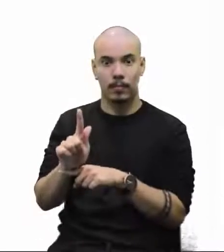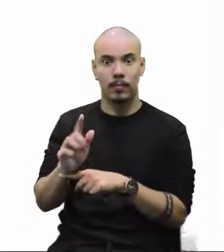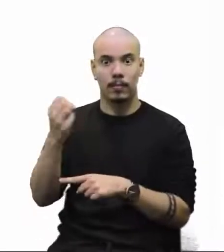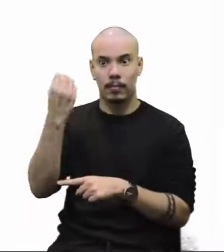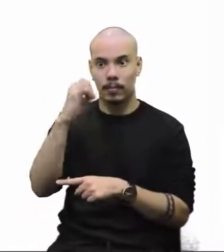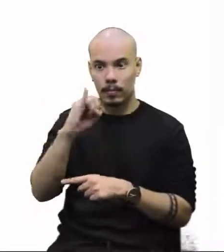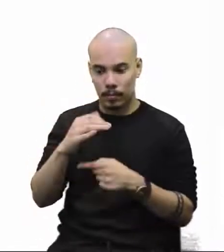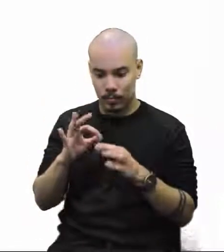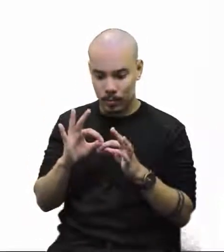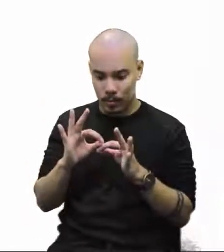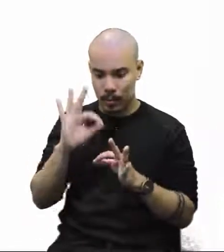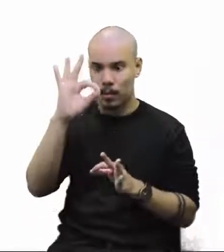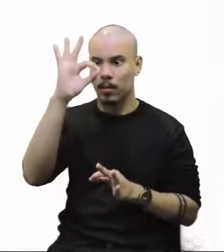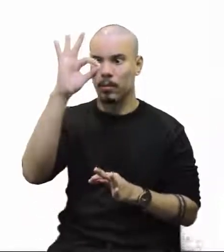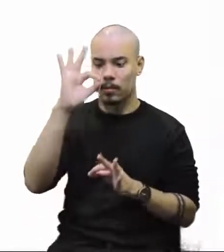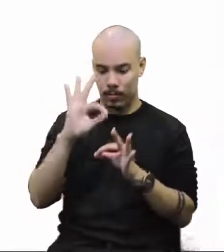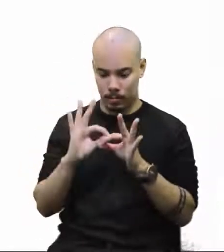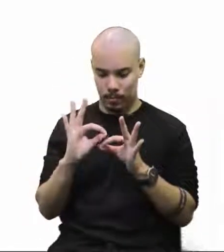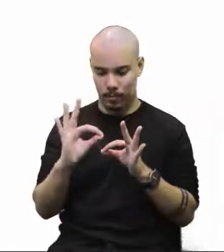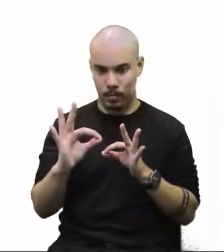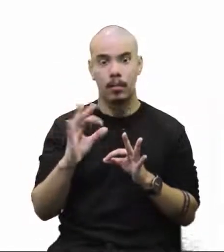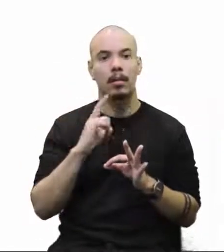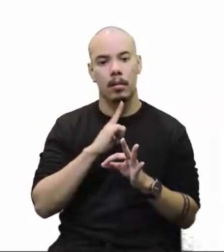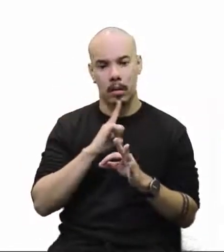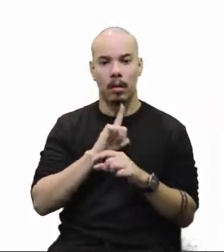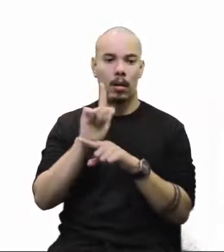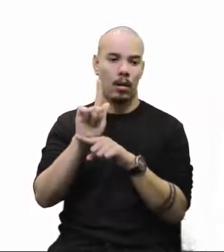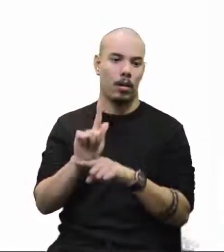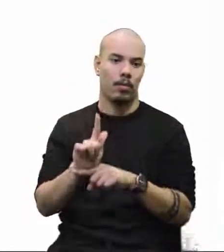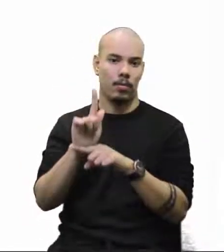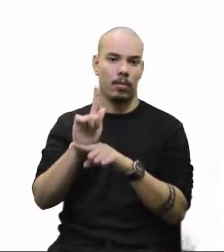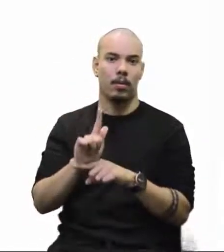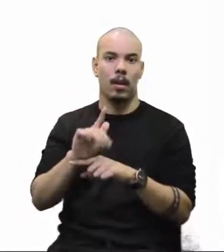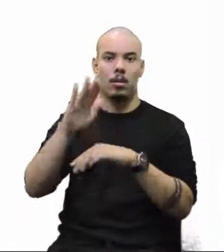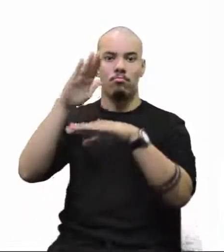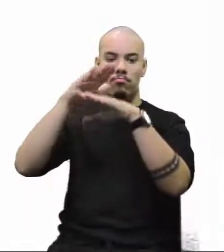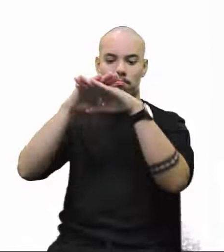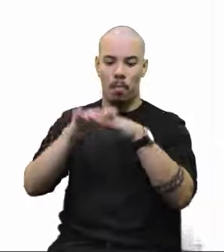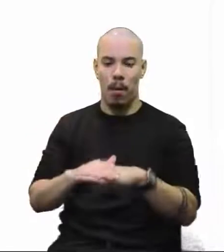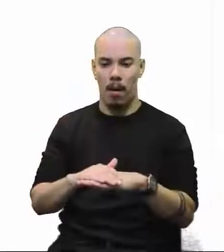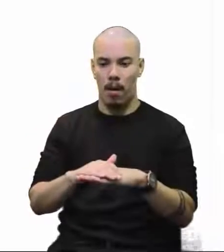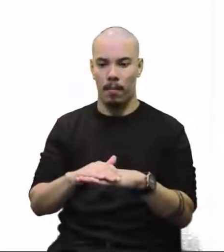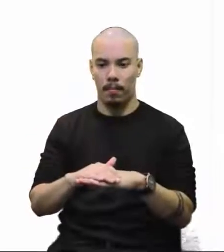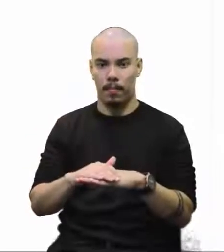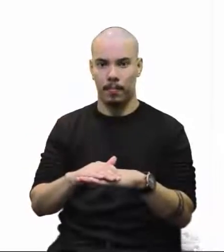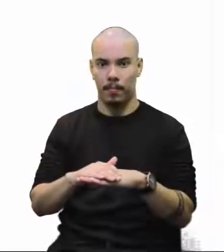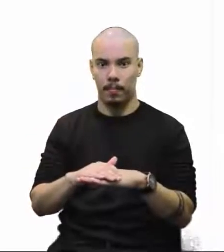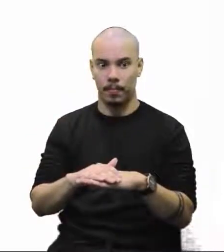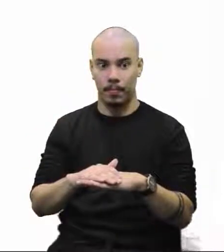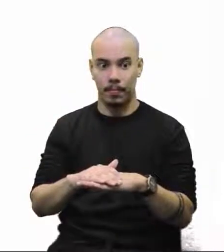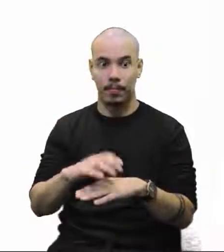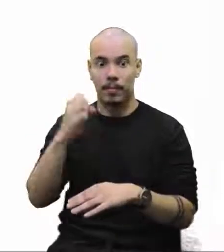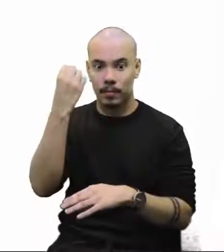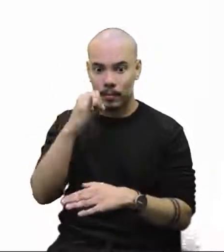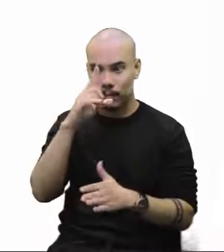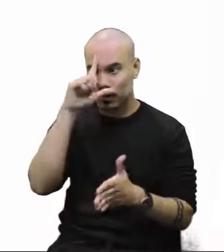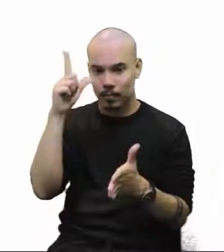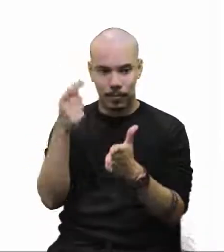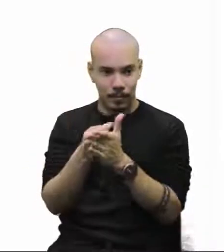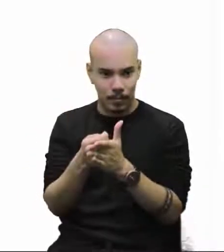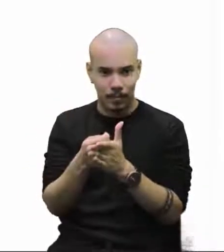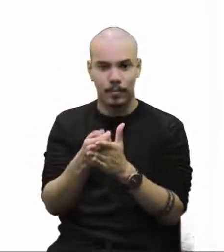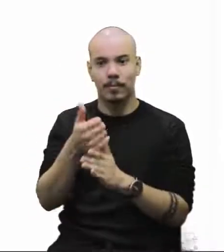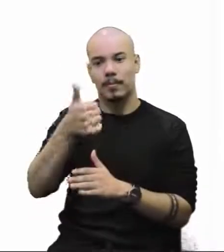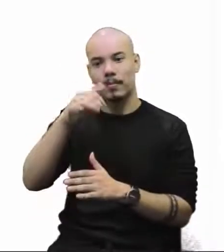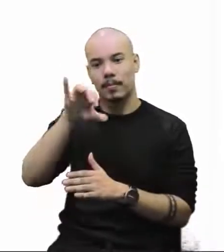horizontal, o campo está perpendicular a ele, tem uma gravidade empurrando ele, né? Adotar a gravidade como 10 metros por